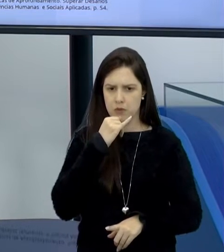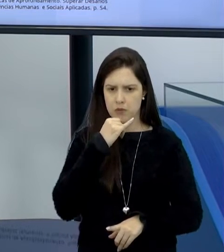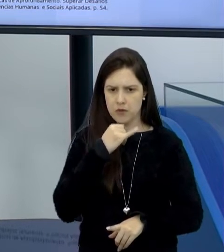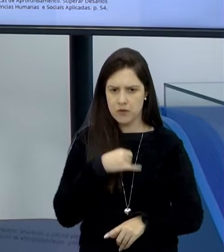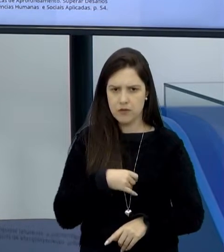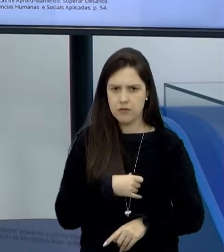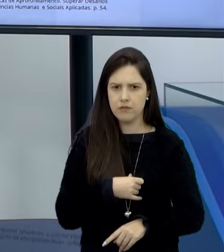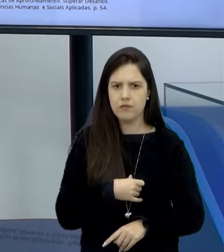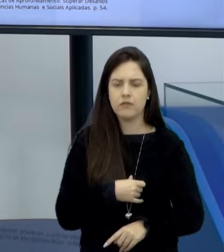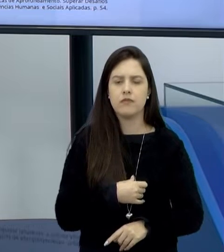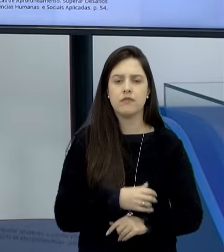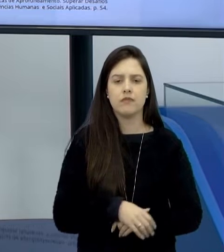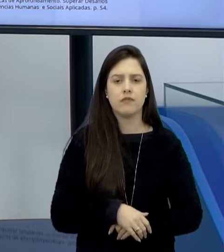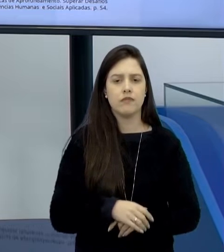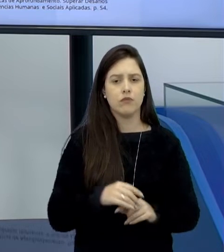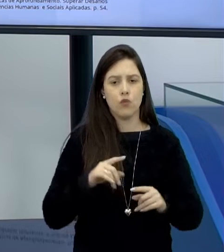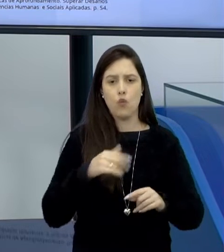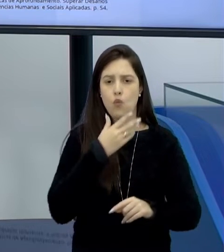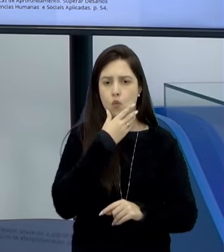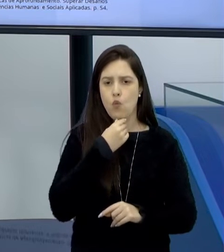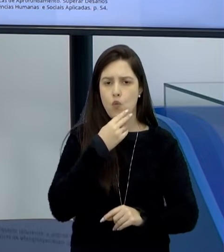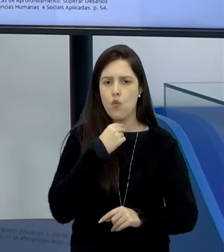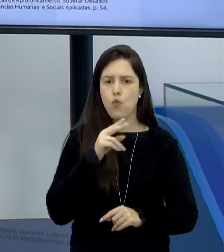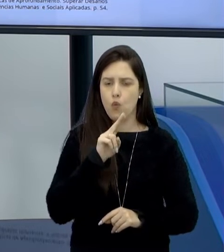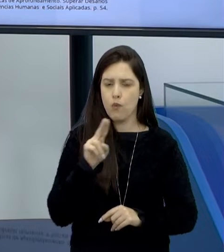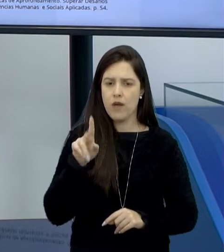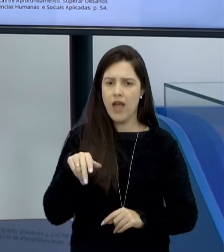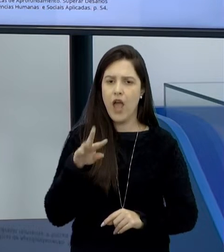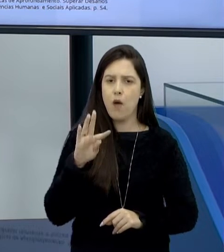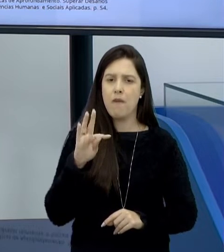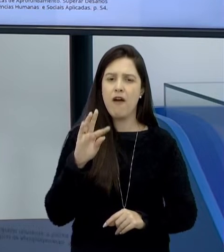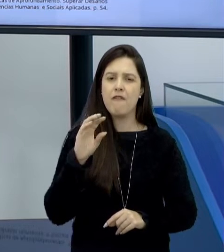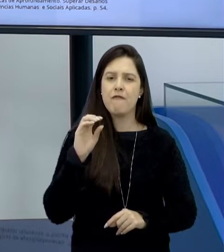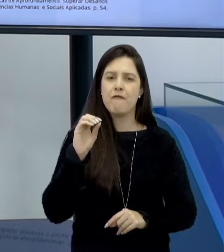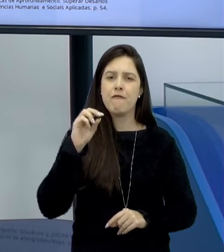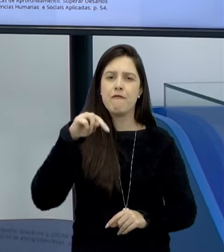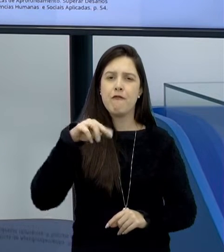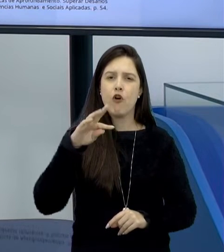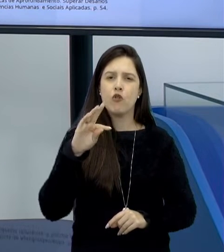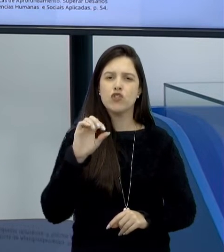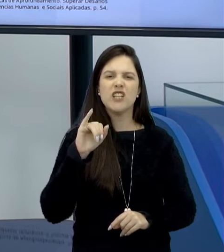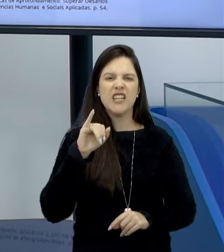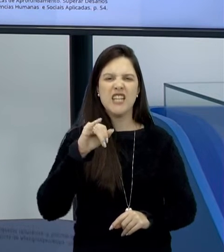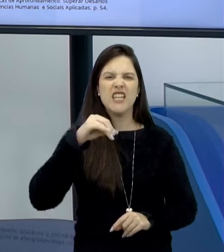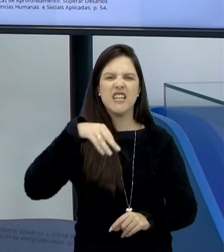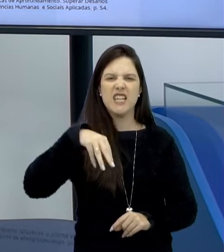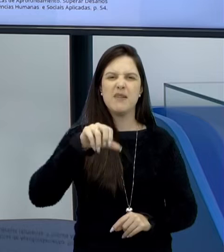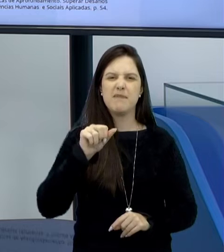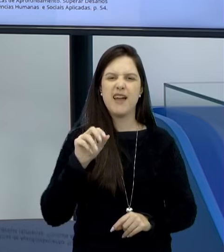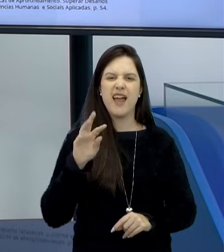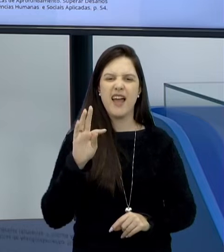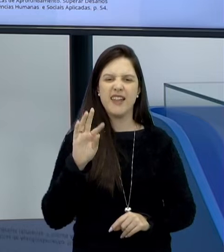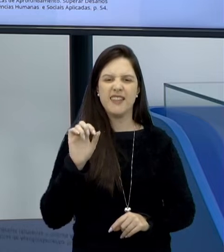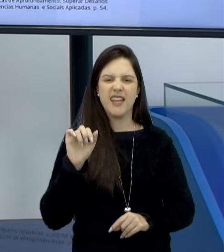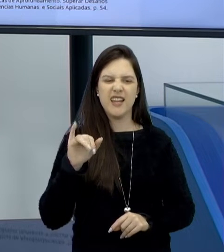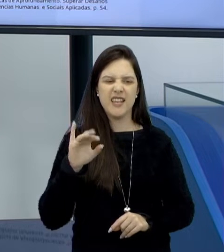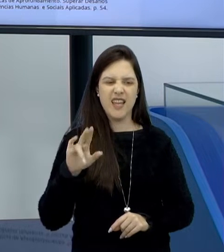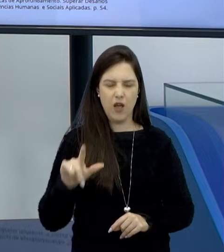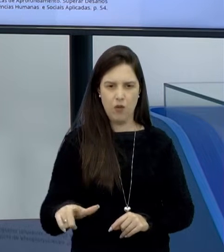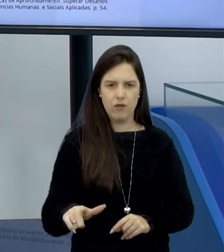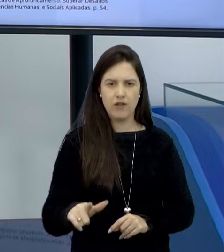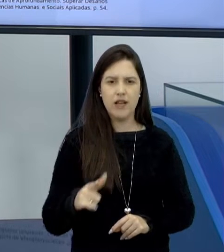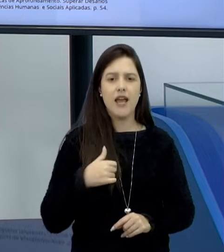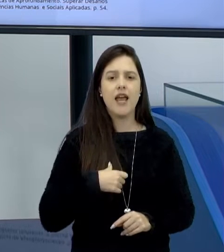de Olinda. Ele é uma fonte imaterial. Porque, assim, o que está sendo resguardado pelo IPHAN? É